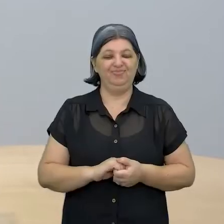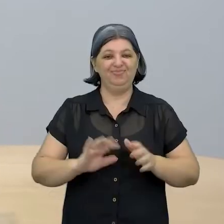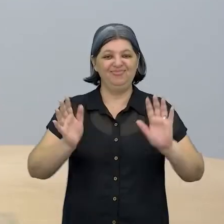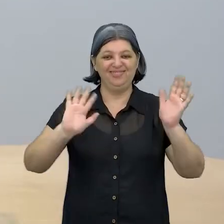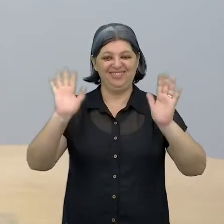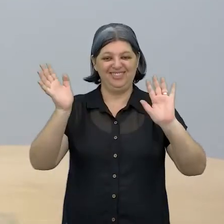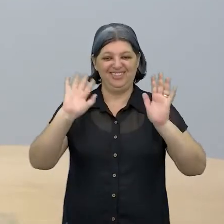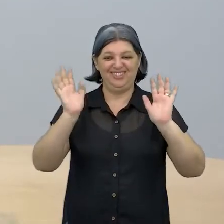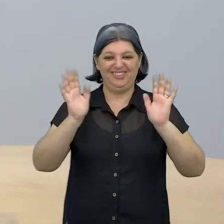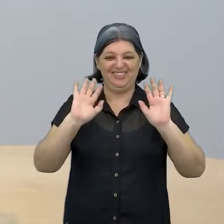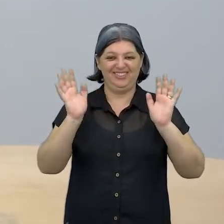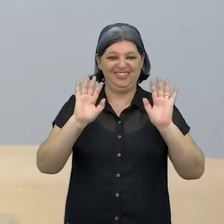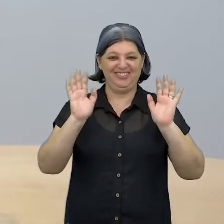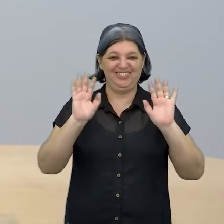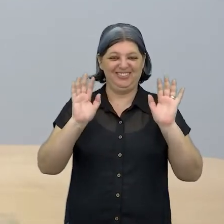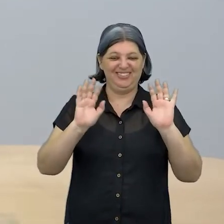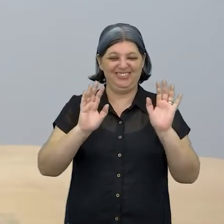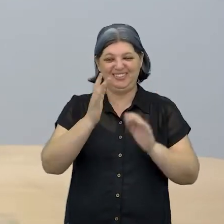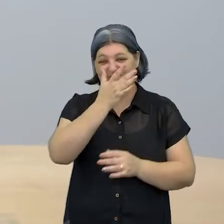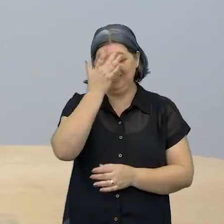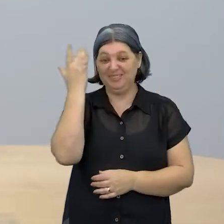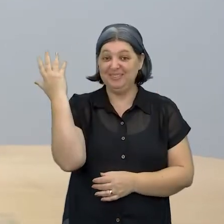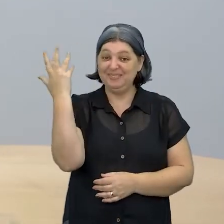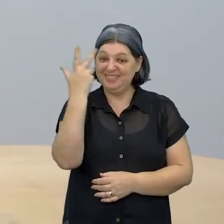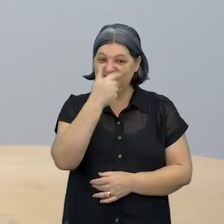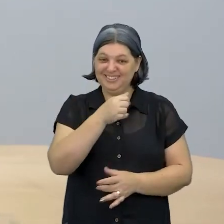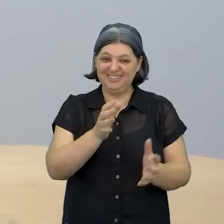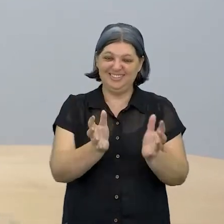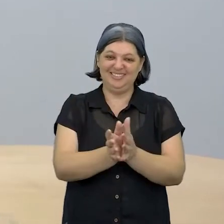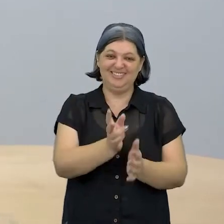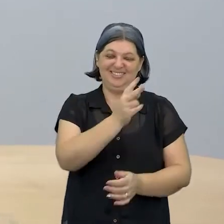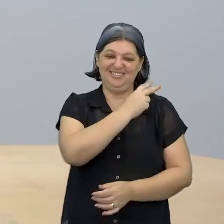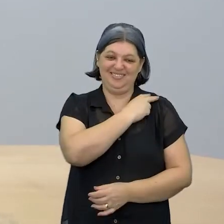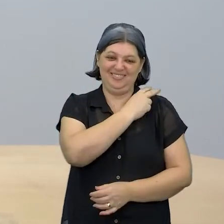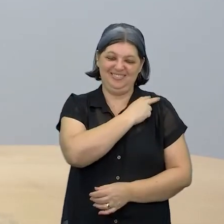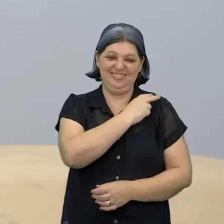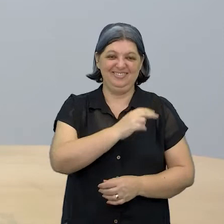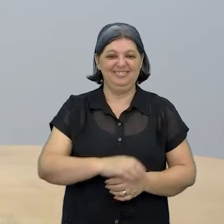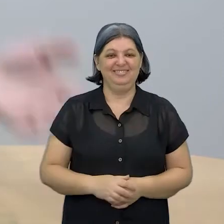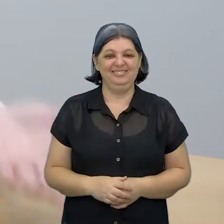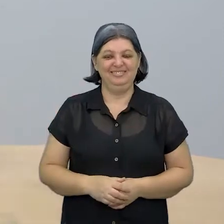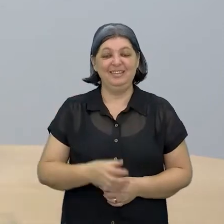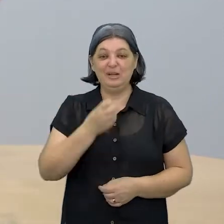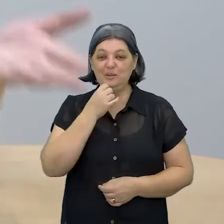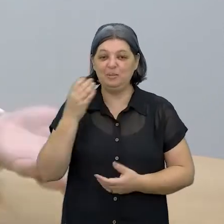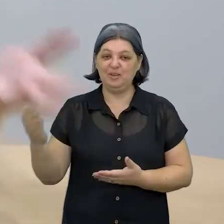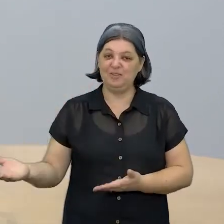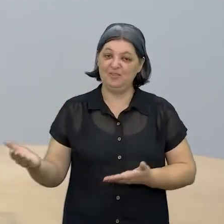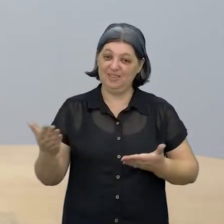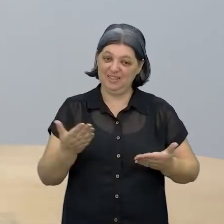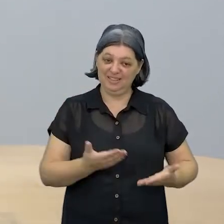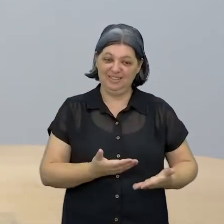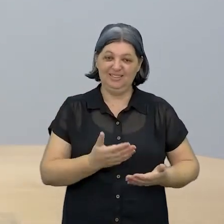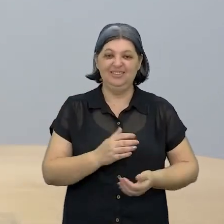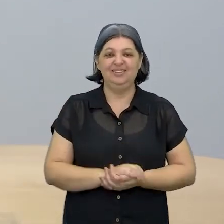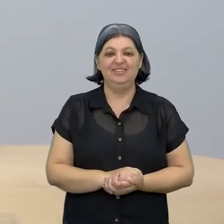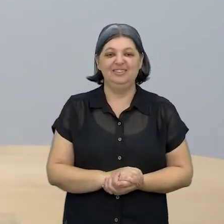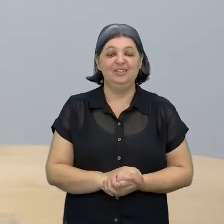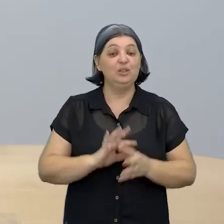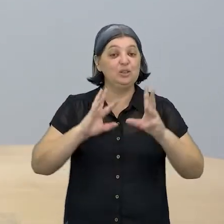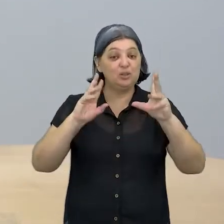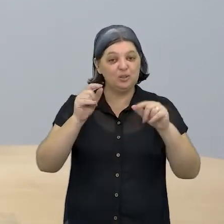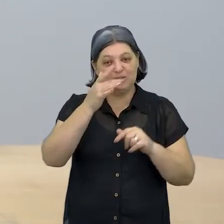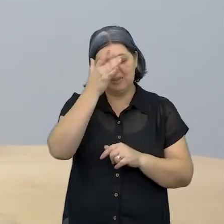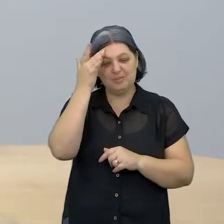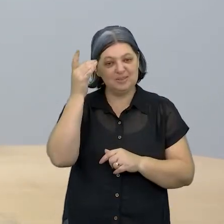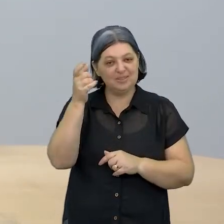Alô, alô, alô, gente bonita da segunda série do ensino médio. Sejam bem-vindas, bem-vindos todo mundo que nos